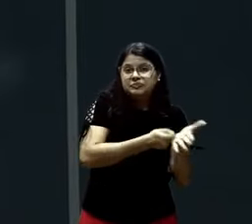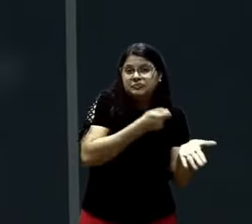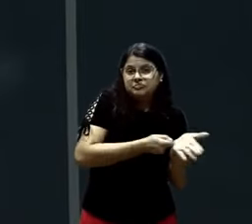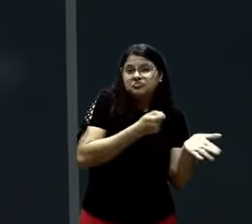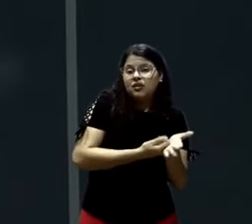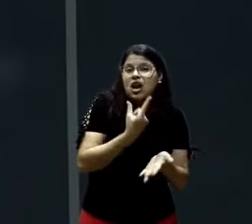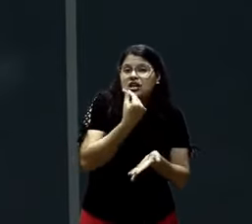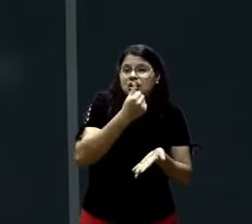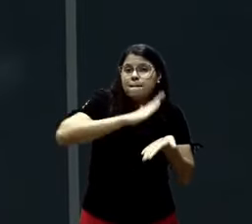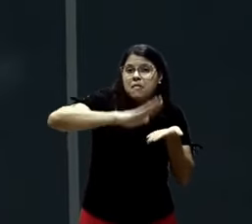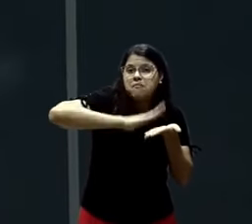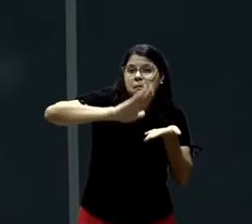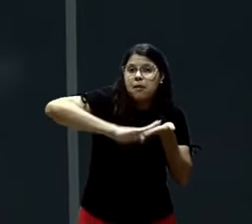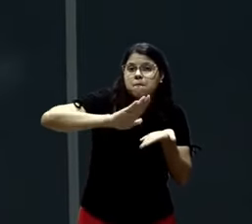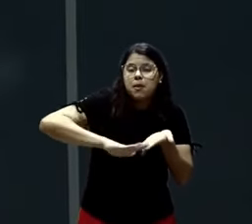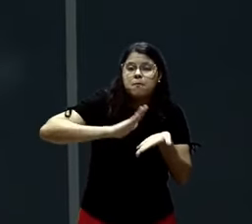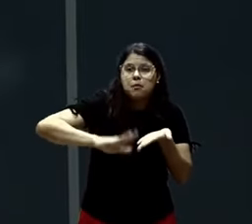dinheiro, gastou tempo,